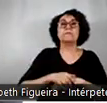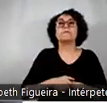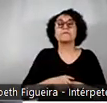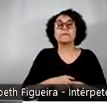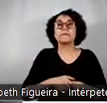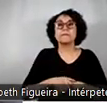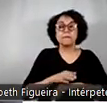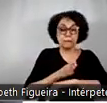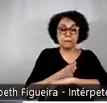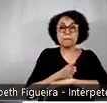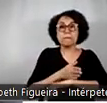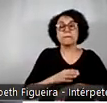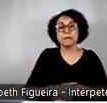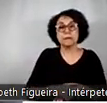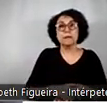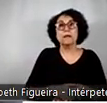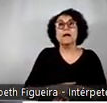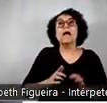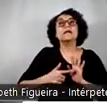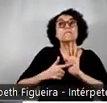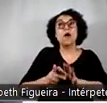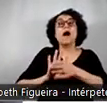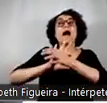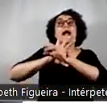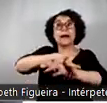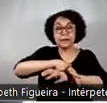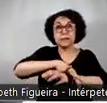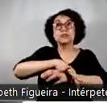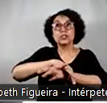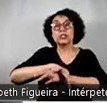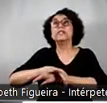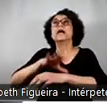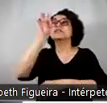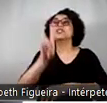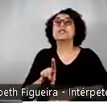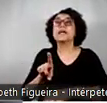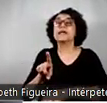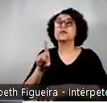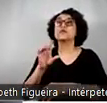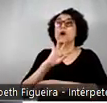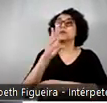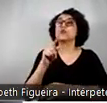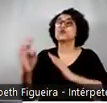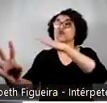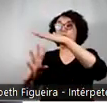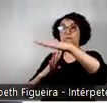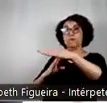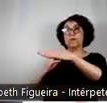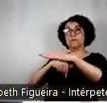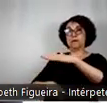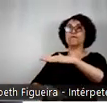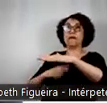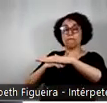pensando, né, no, na garantia e promoção de direitos às pessoas migrantes e refugiadas. Então, no Estatuto do Estrangeiro, né, a